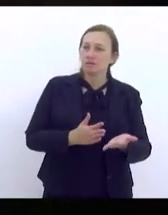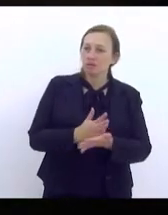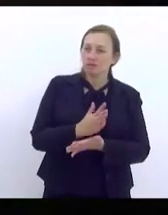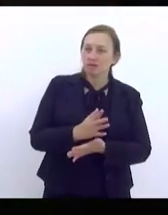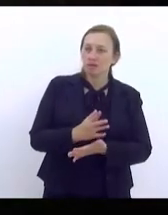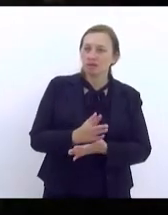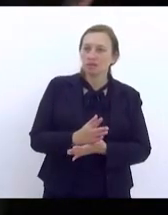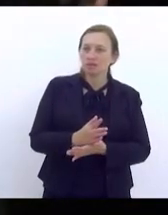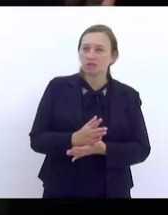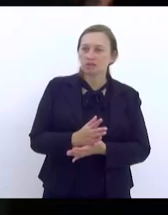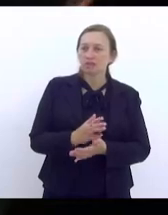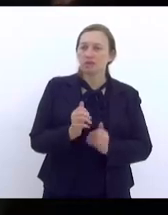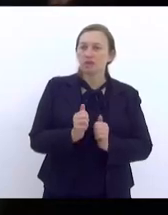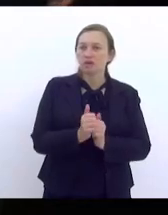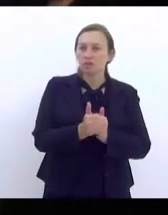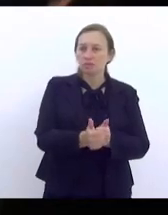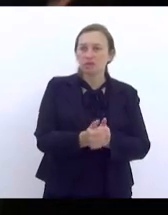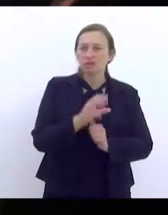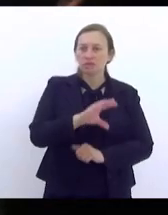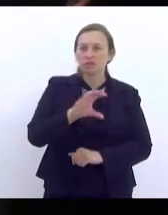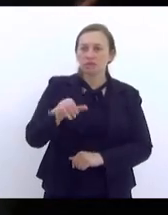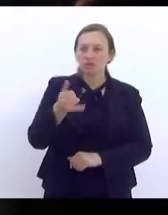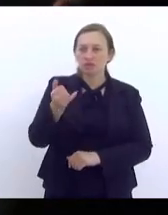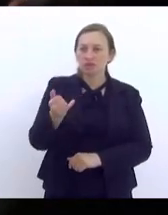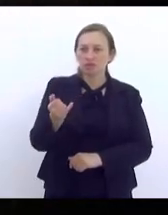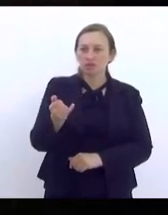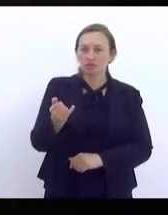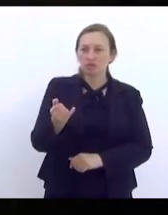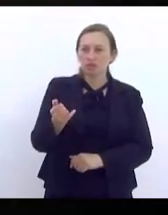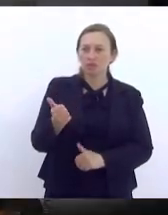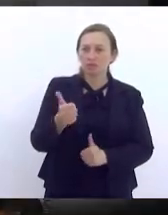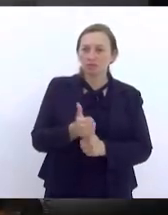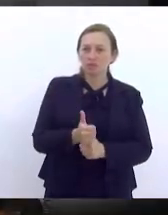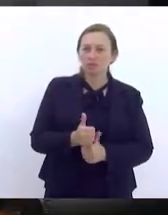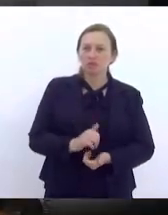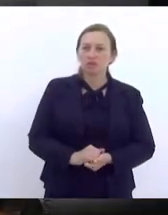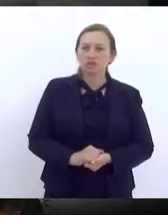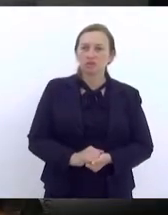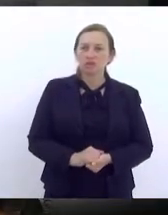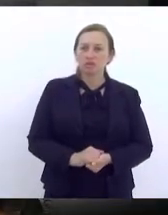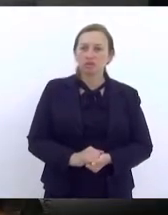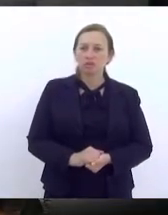conforme parecer da ccj do seu substitutivo